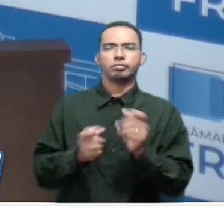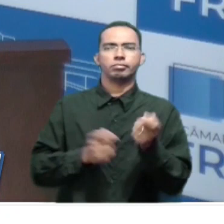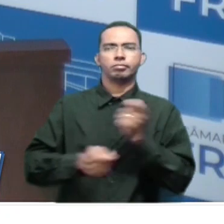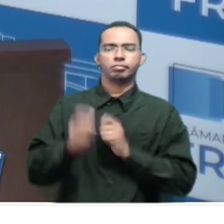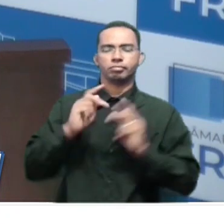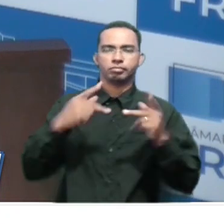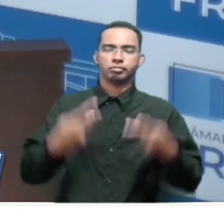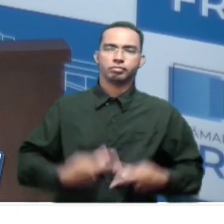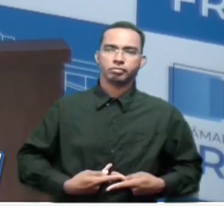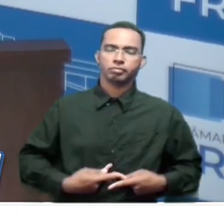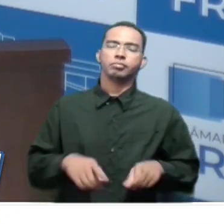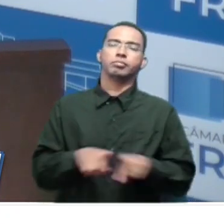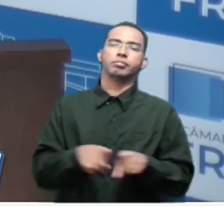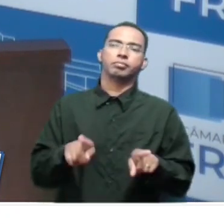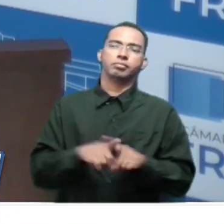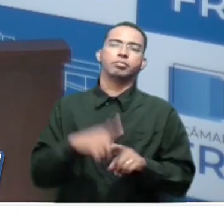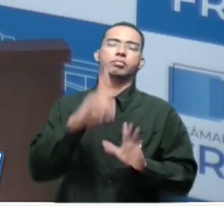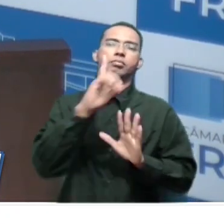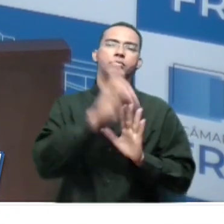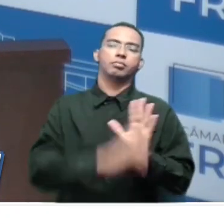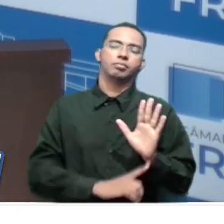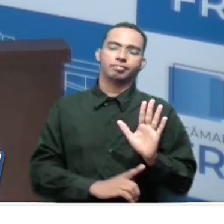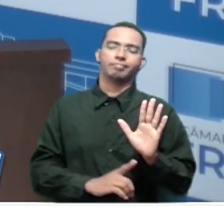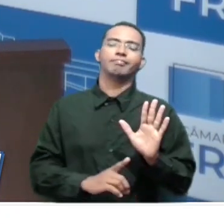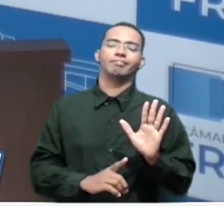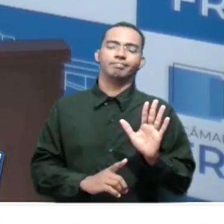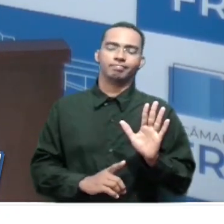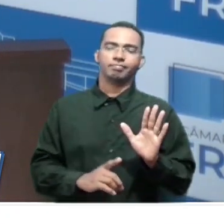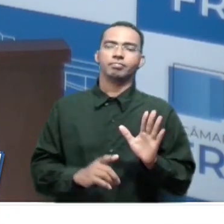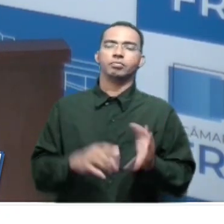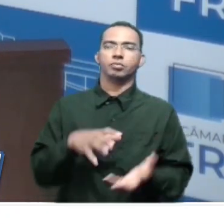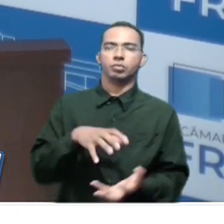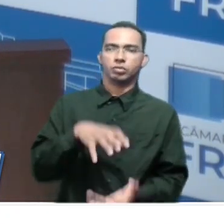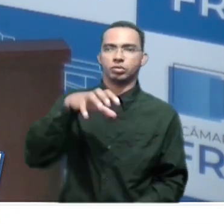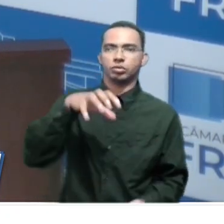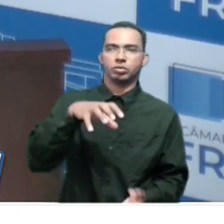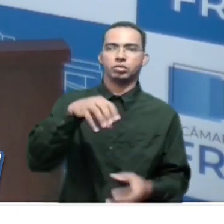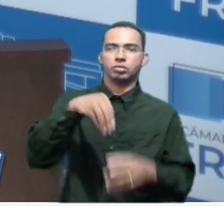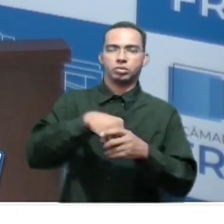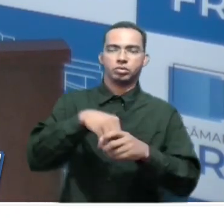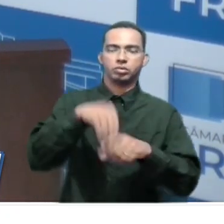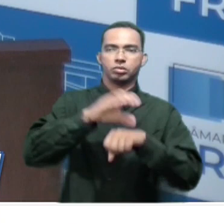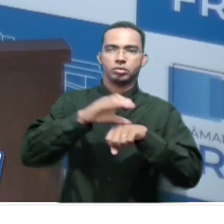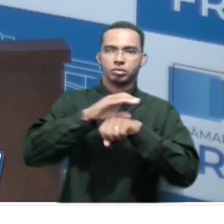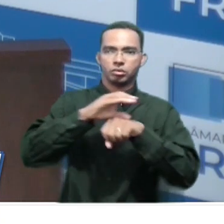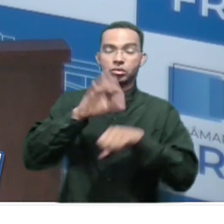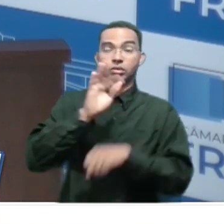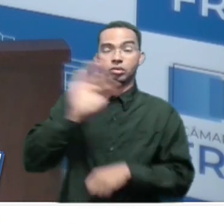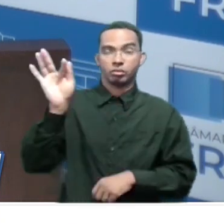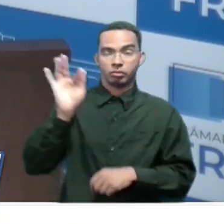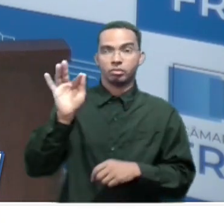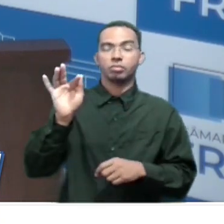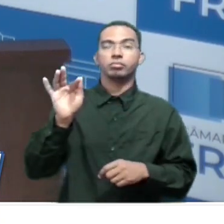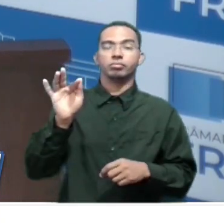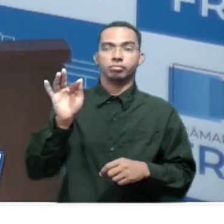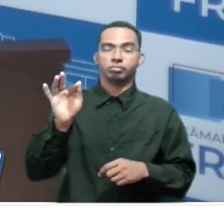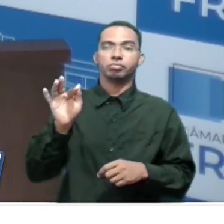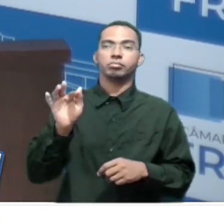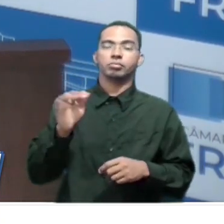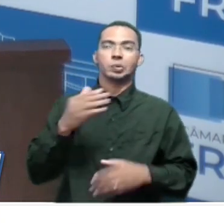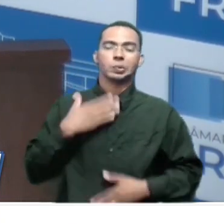de ferir o direito do idoso na Constituição Federal e uma